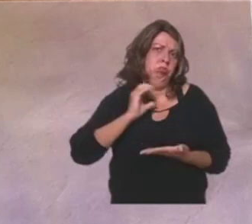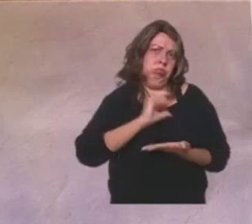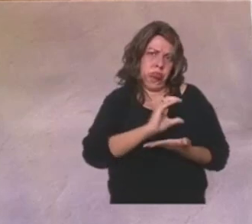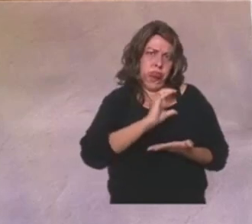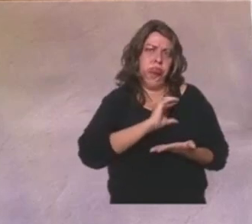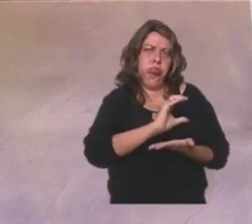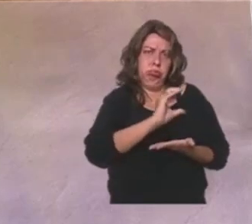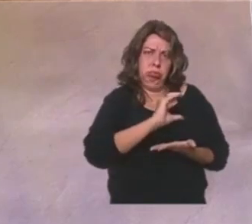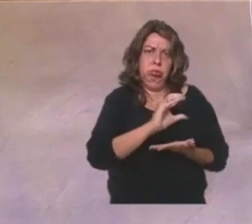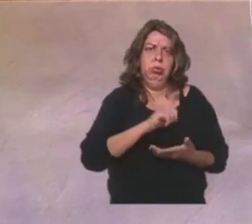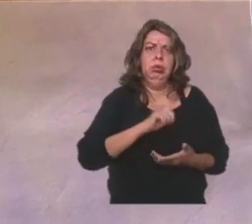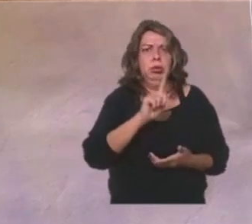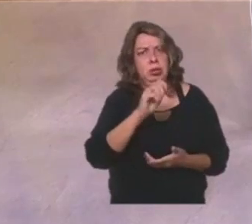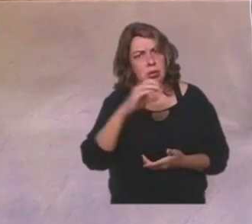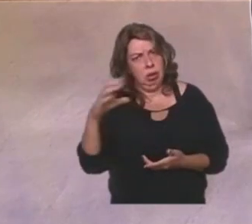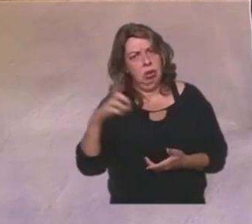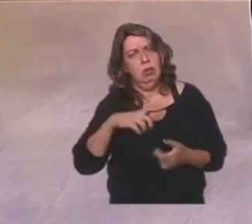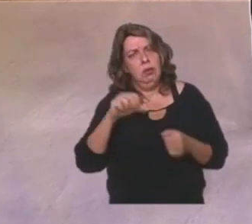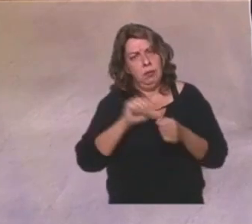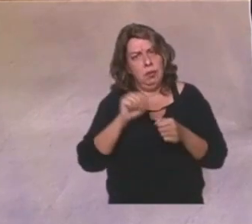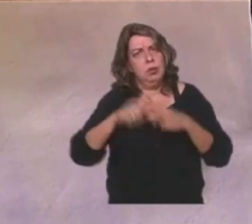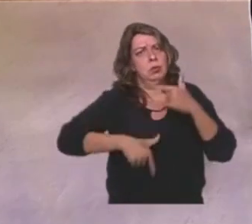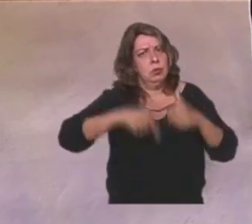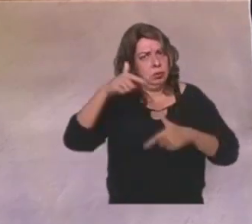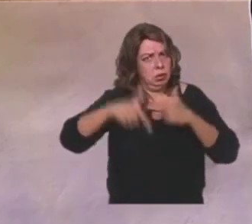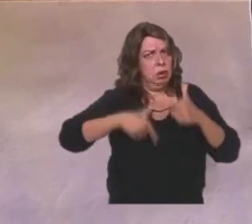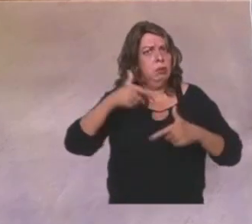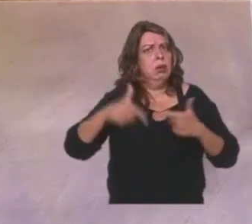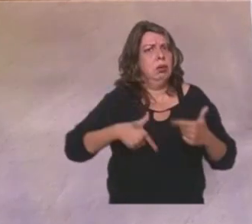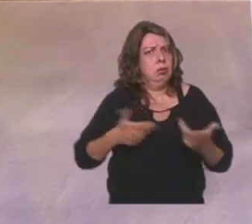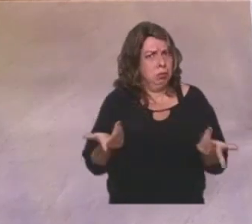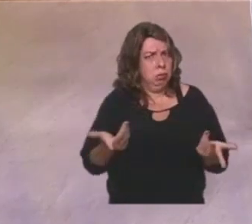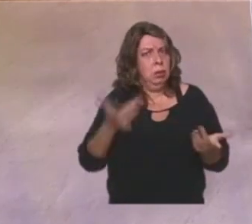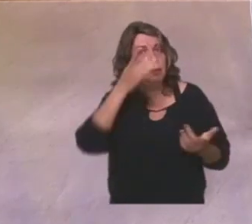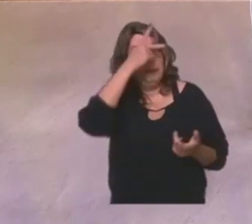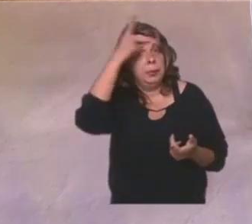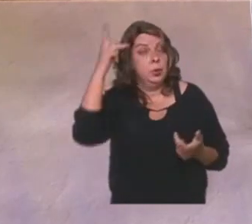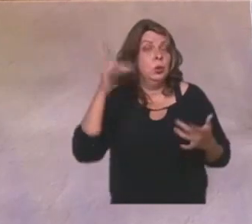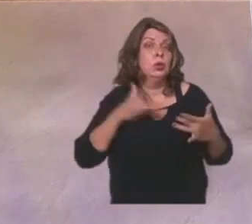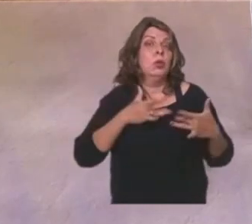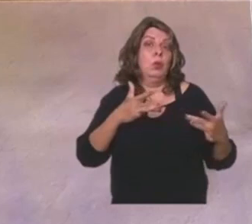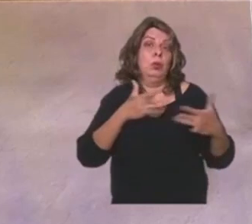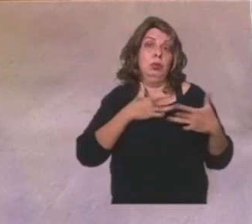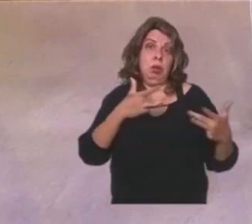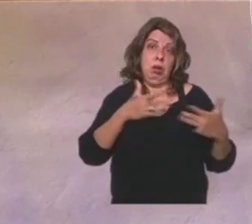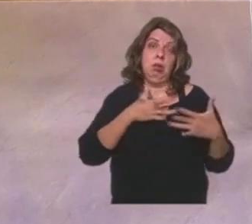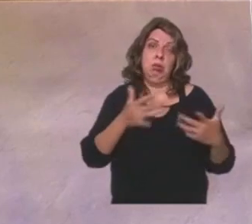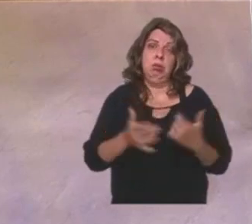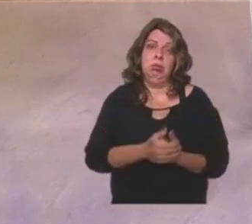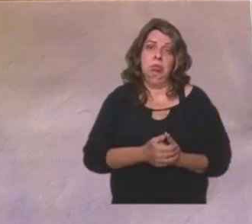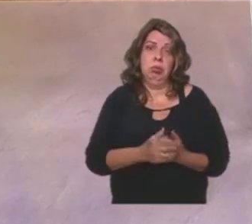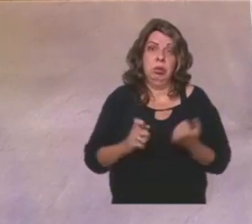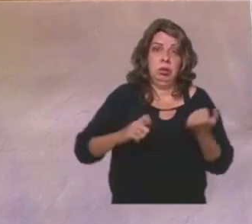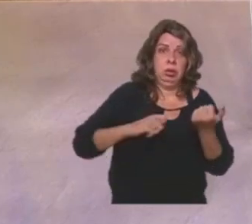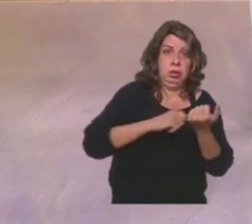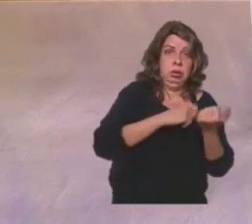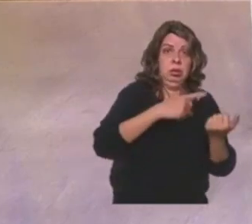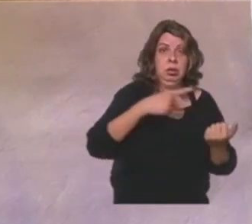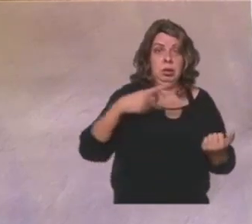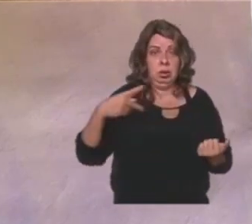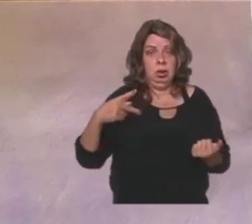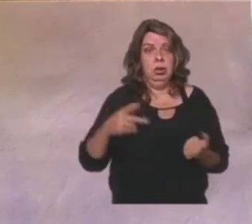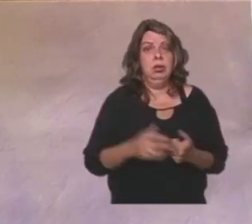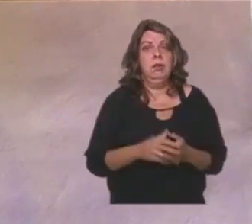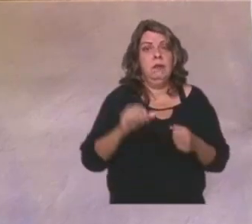porque o GAC, ele realmente faz um trabalho com muitos voluntários. E aí o CajuCap, nesse momento de pandemia, nós